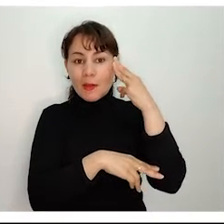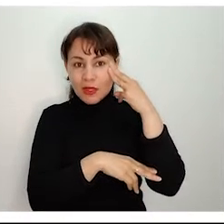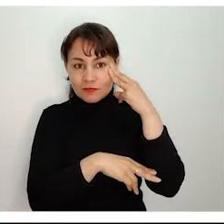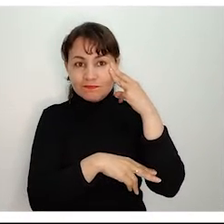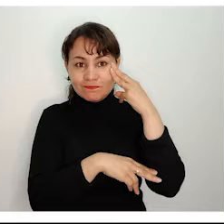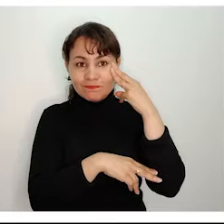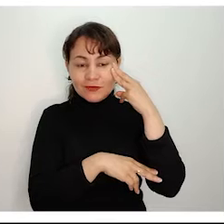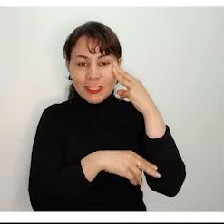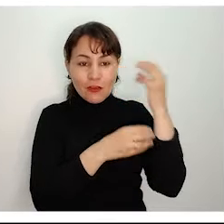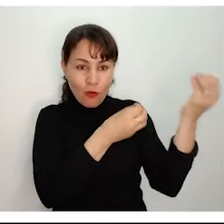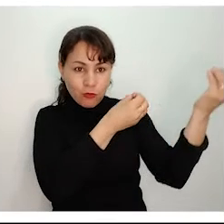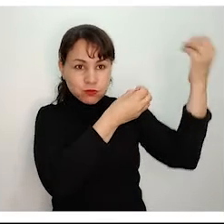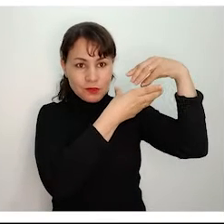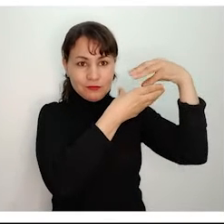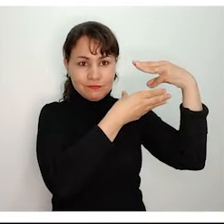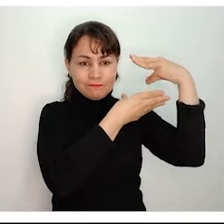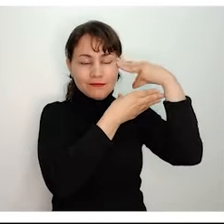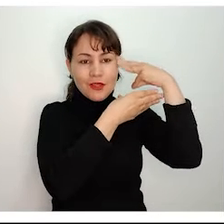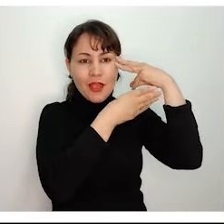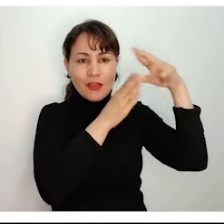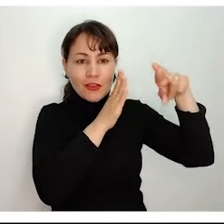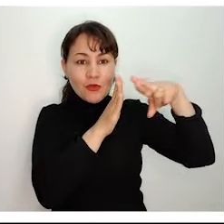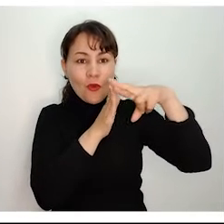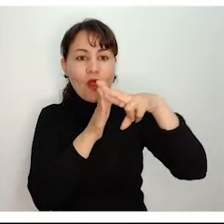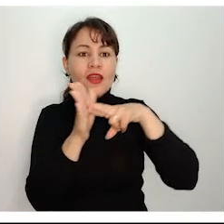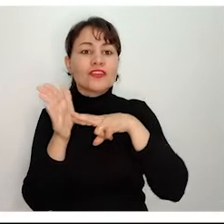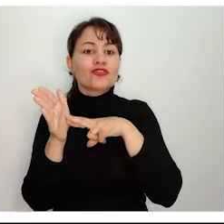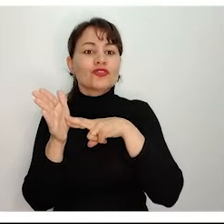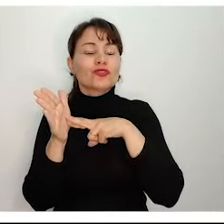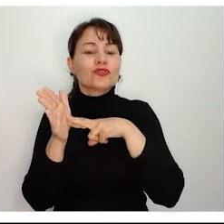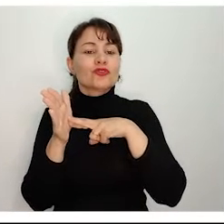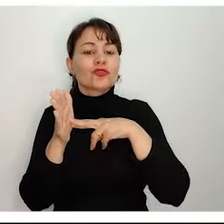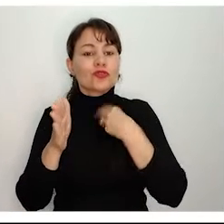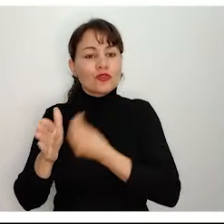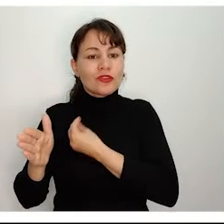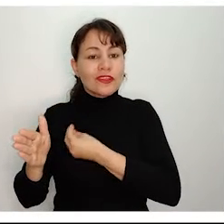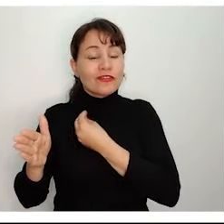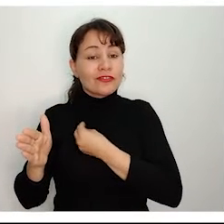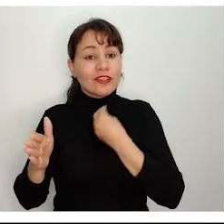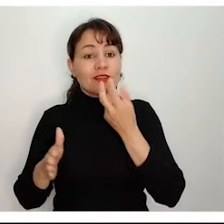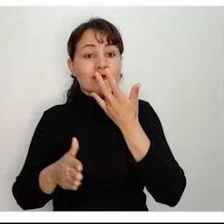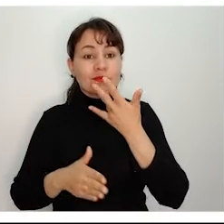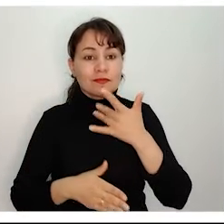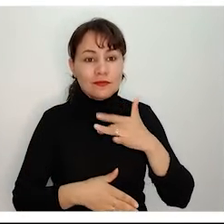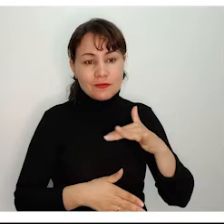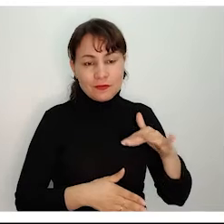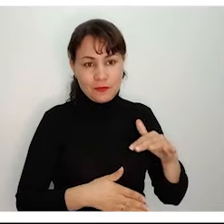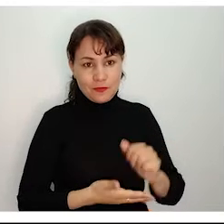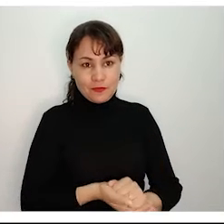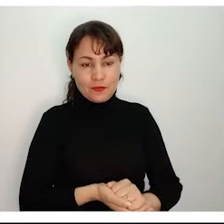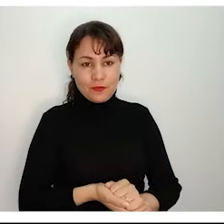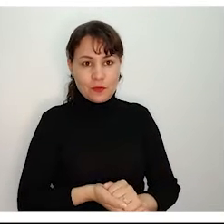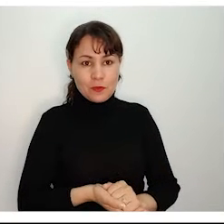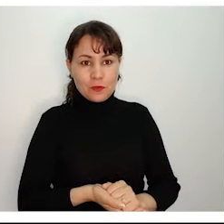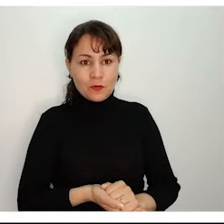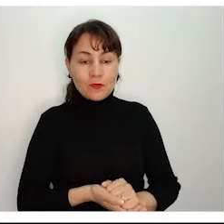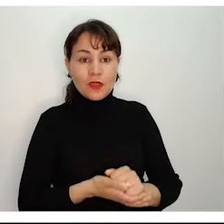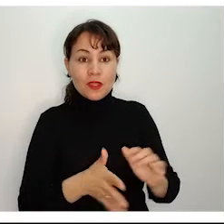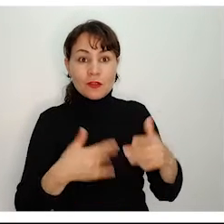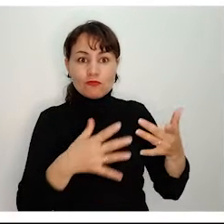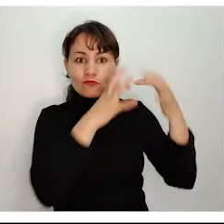criar memórias que ficarão gravadas, que ficarão registradas ao longo de toda a vida dessa criança.